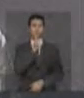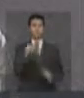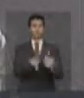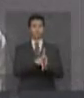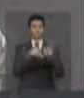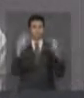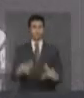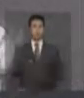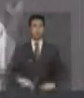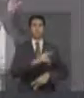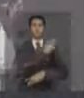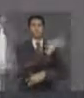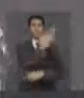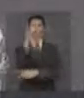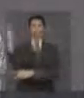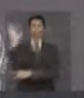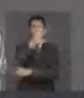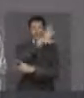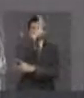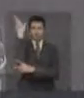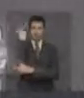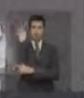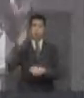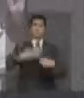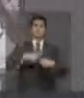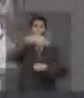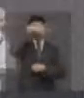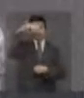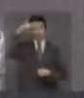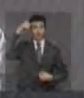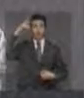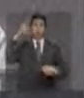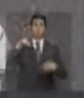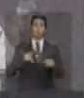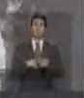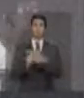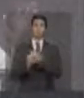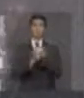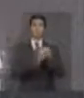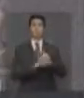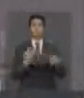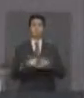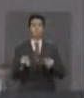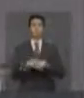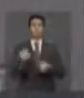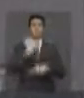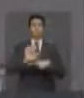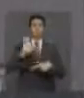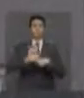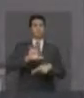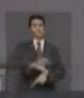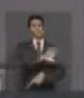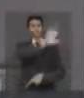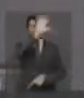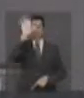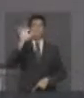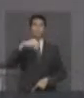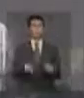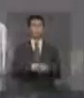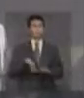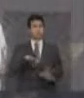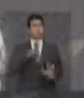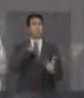Amazônia, as mulheres de Manaus, as mulheres dos estados do norte do nosso país.